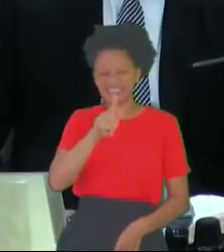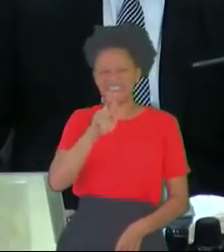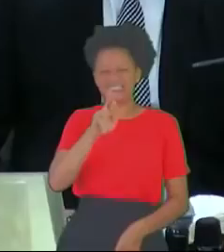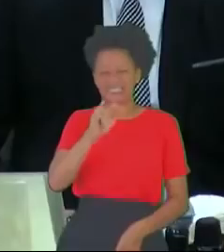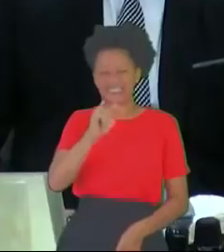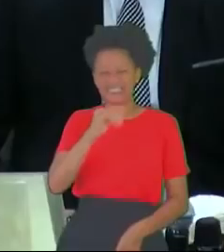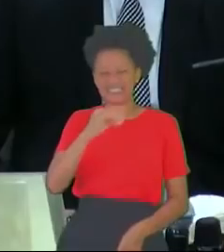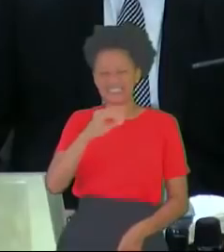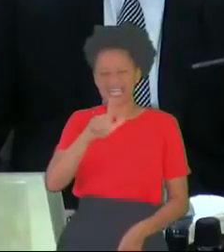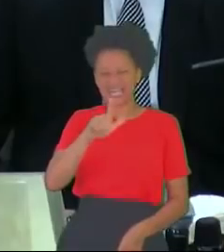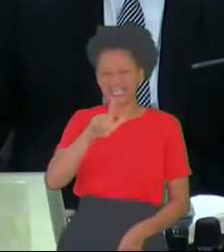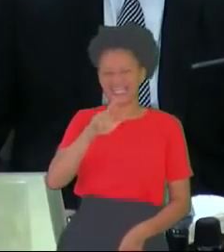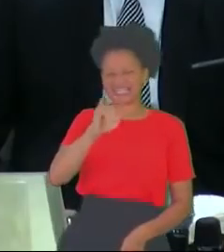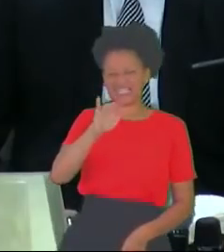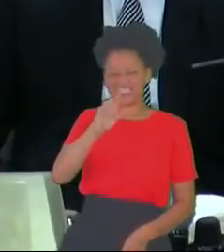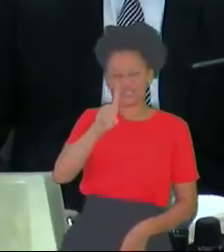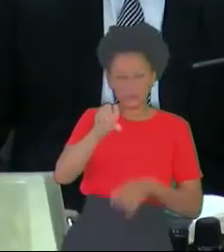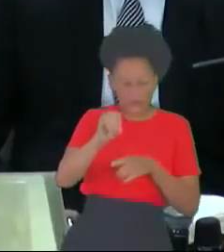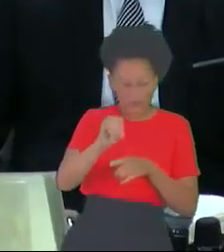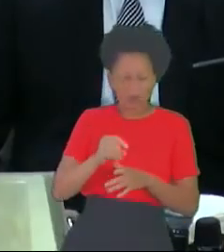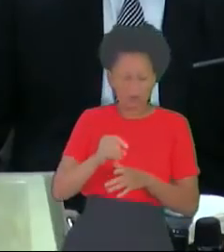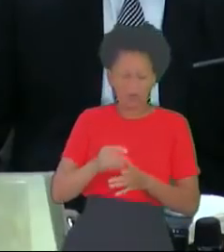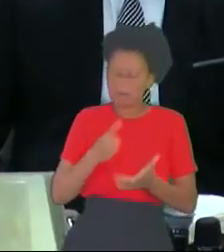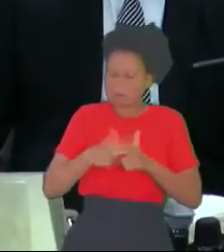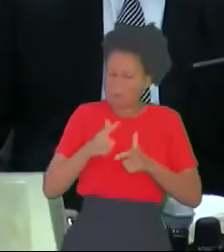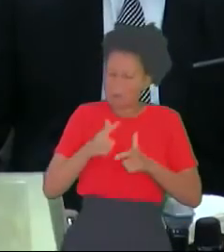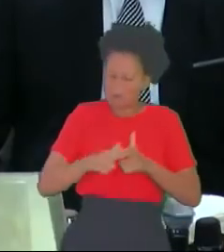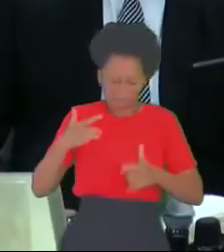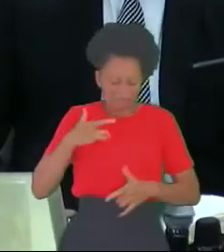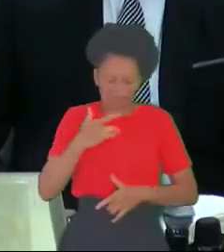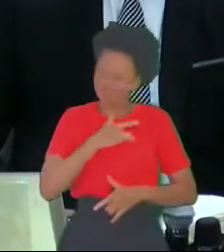dar problema de saúde. Ele diz: comei